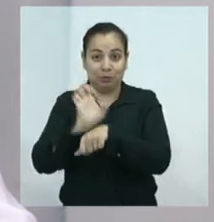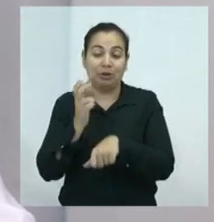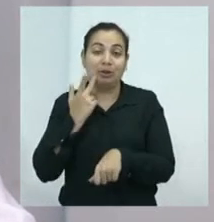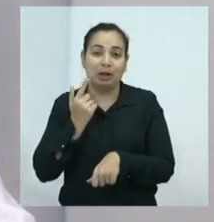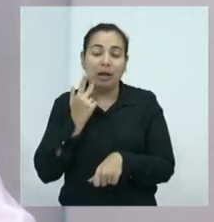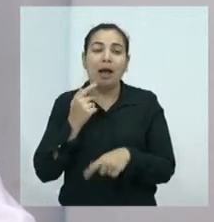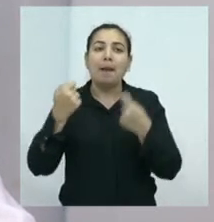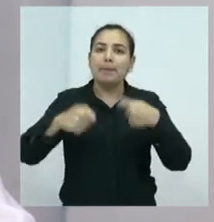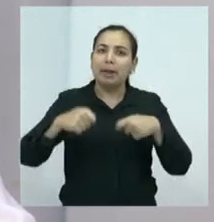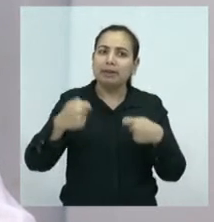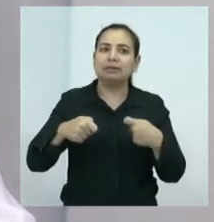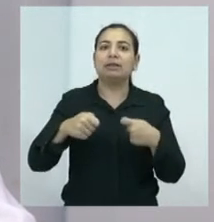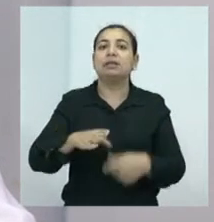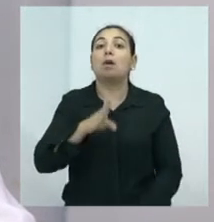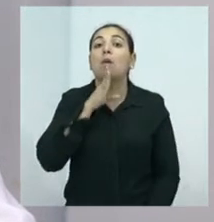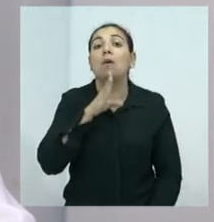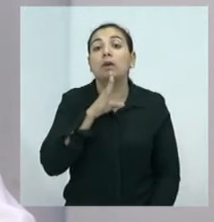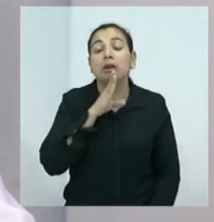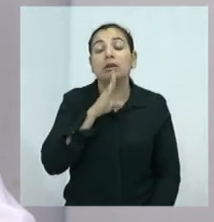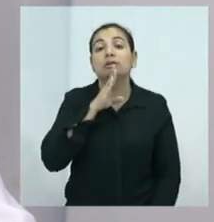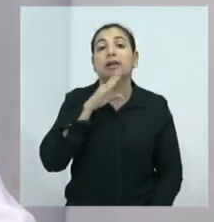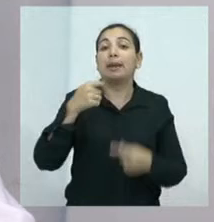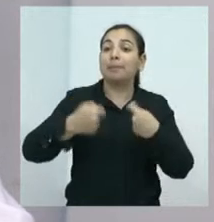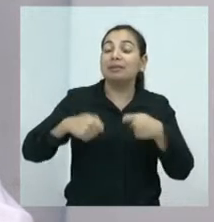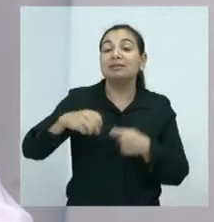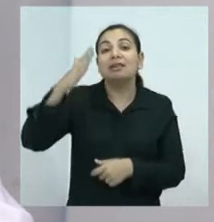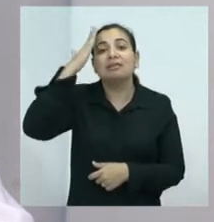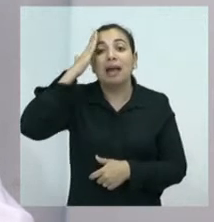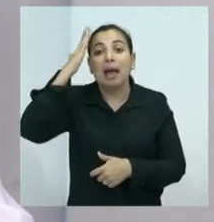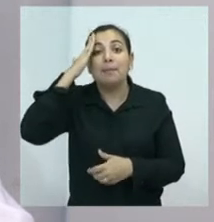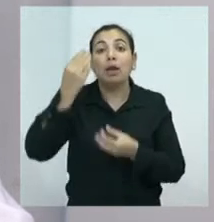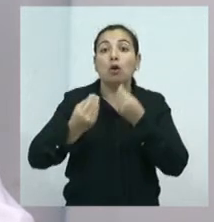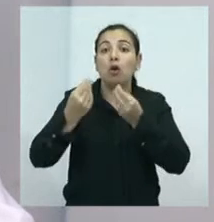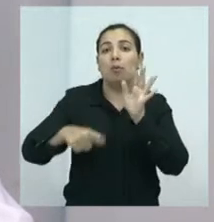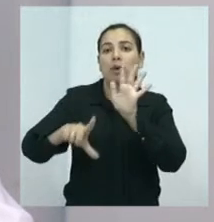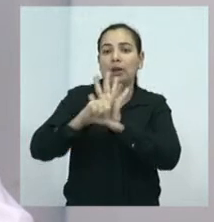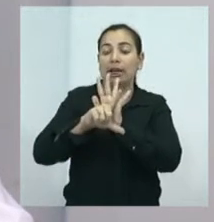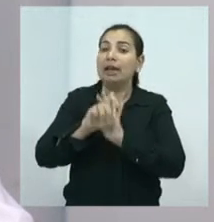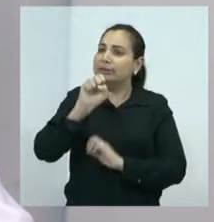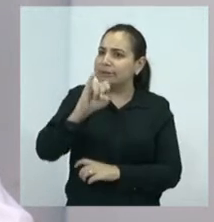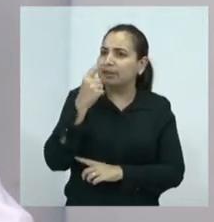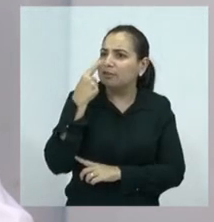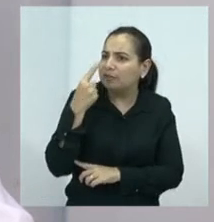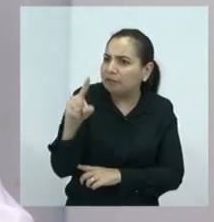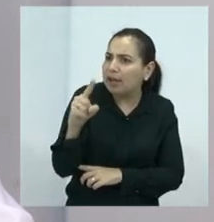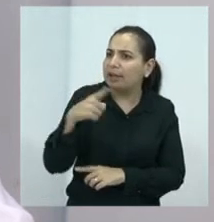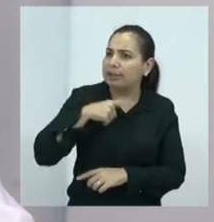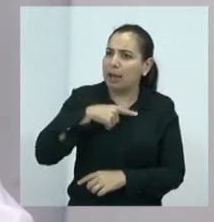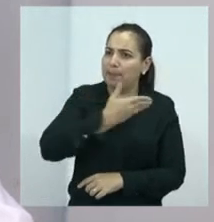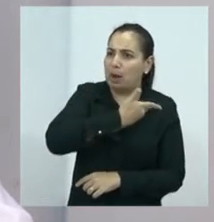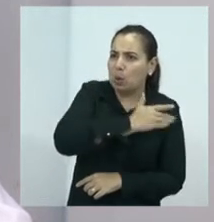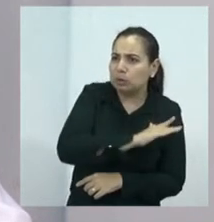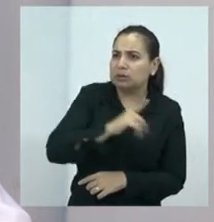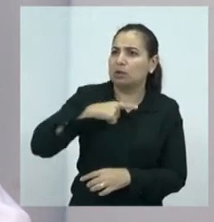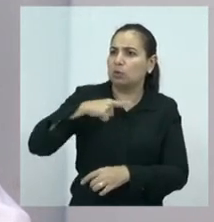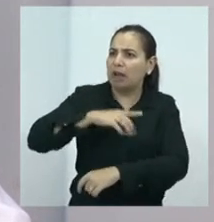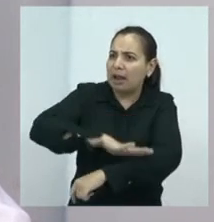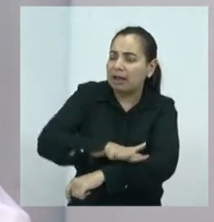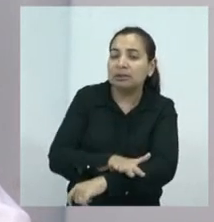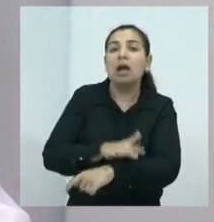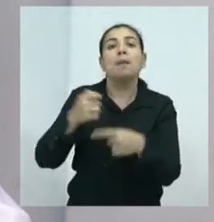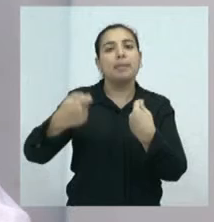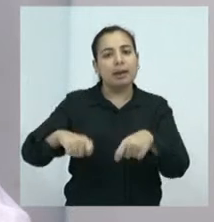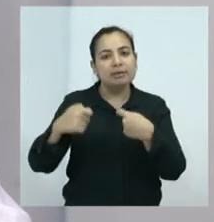se apropriar desse direito, se apropriar desse conhecimento, denunciar os casos de racismo, os casos de preconceito, porque muita